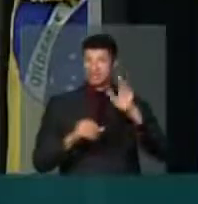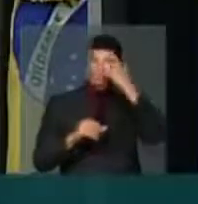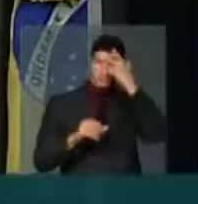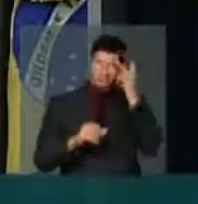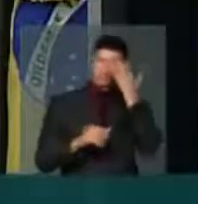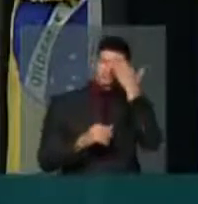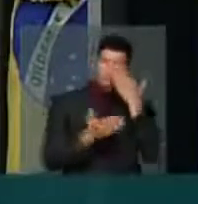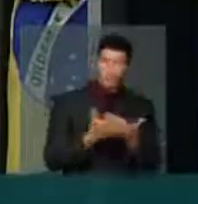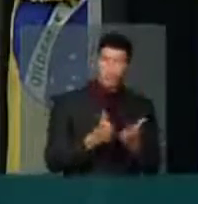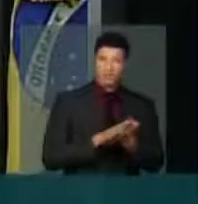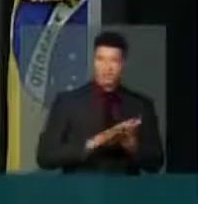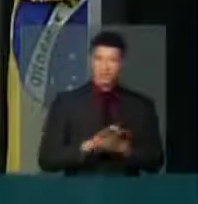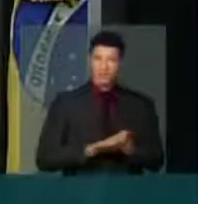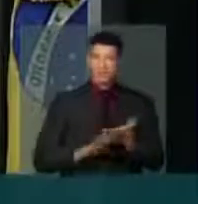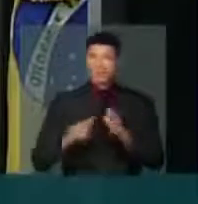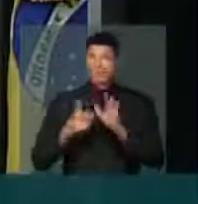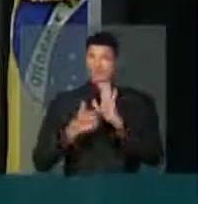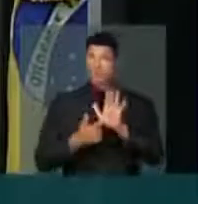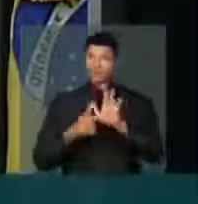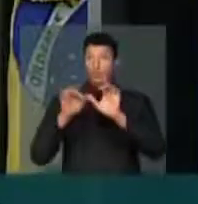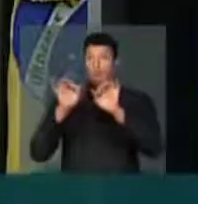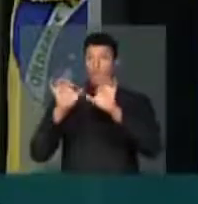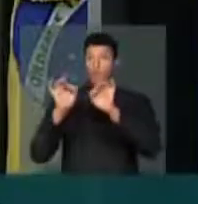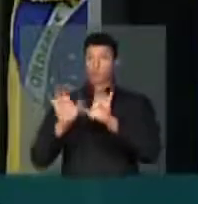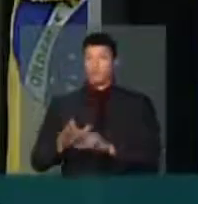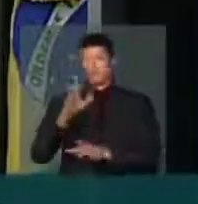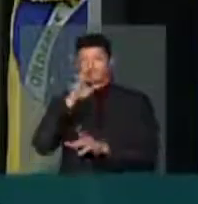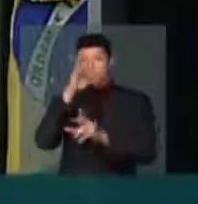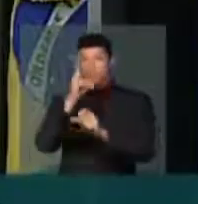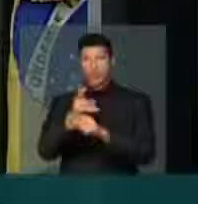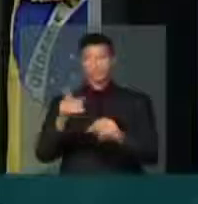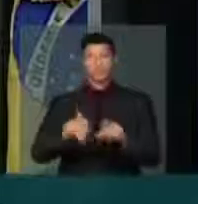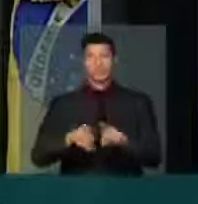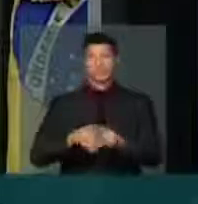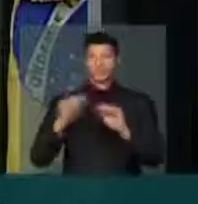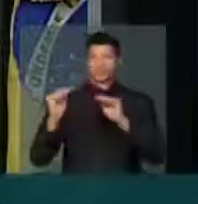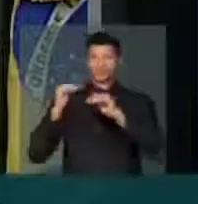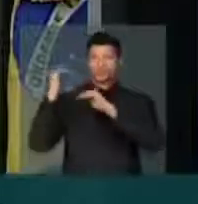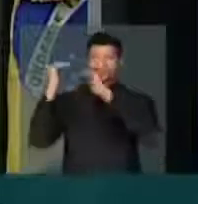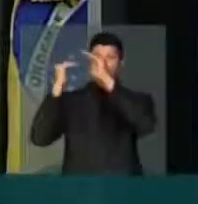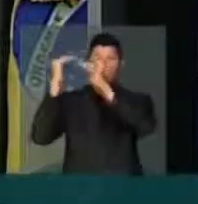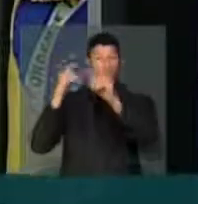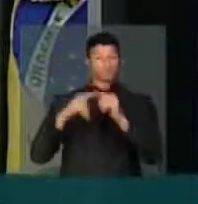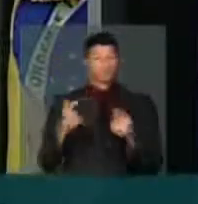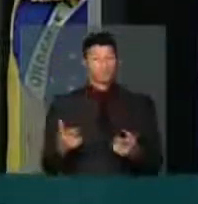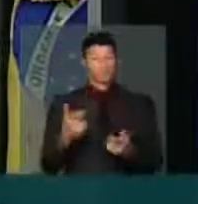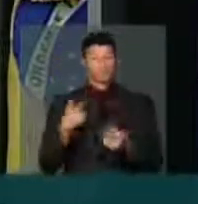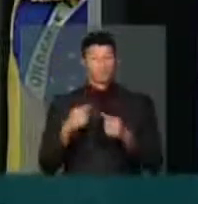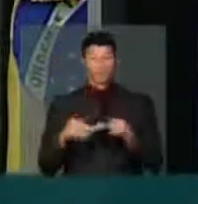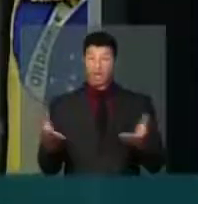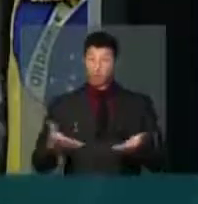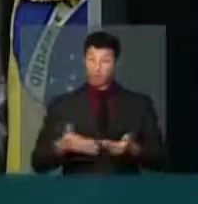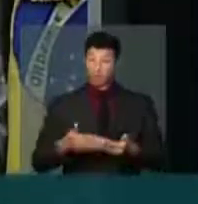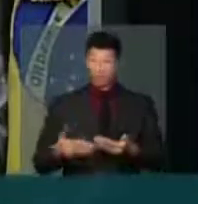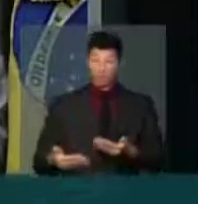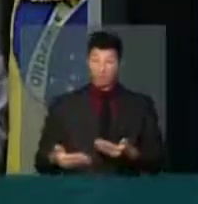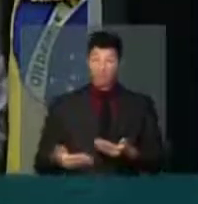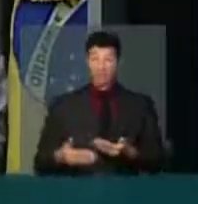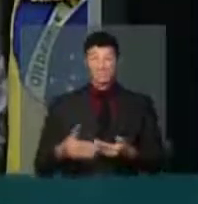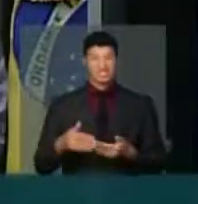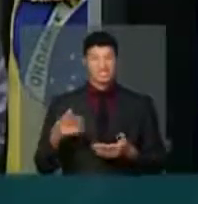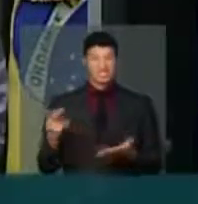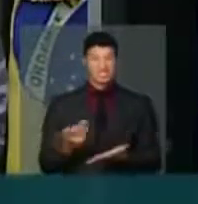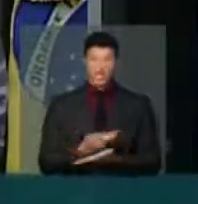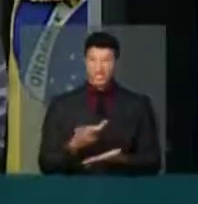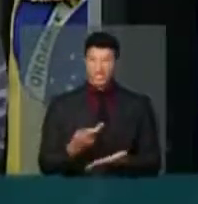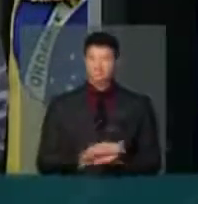pessimista. Vendeu uma economia forte e em crescimento. E está agora